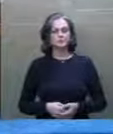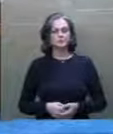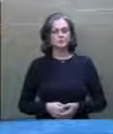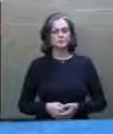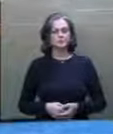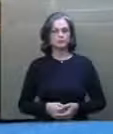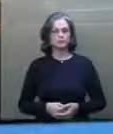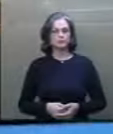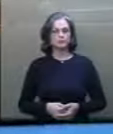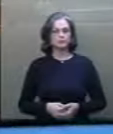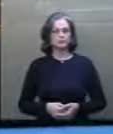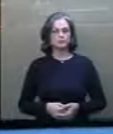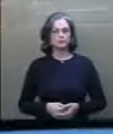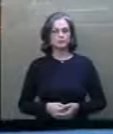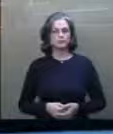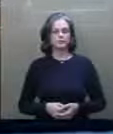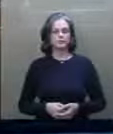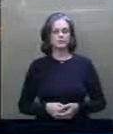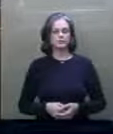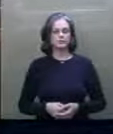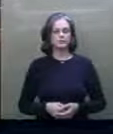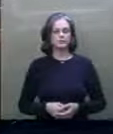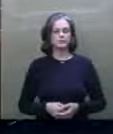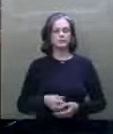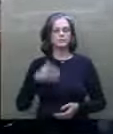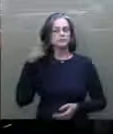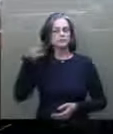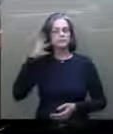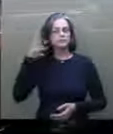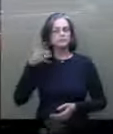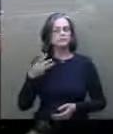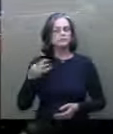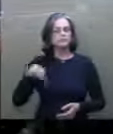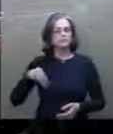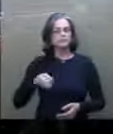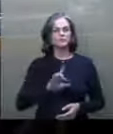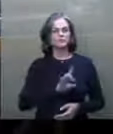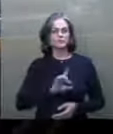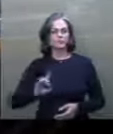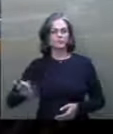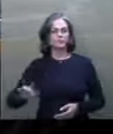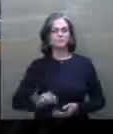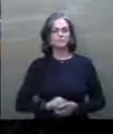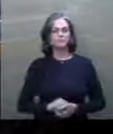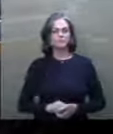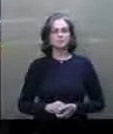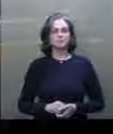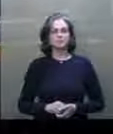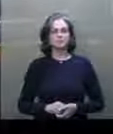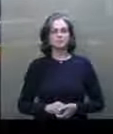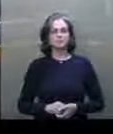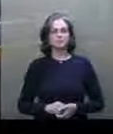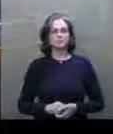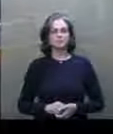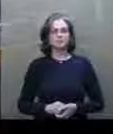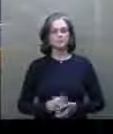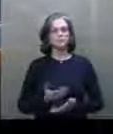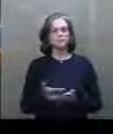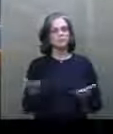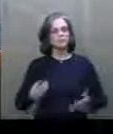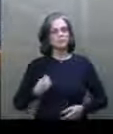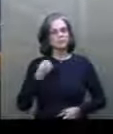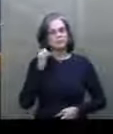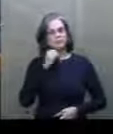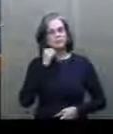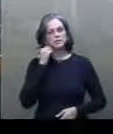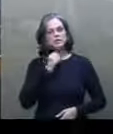Nesse momento serão abertas as inscrições de oradores que farão uso da palavra por 3 minutos. Para os senadores presentes no plenário, as inscrições